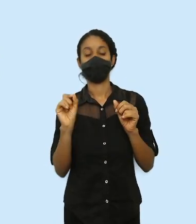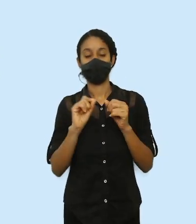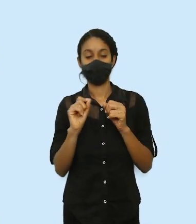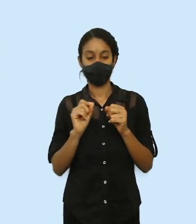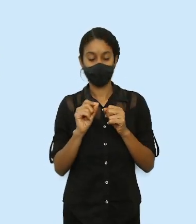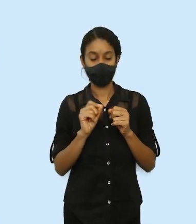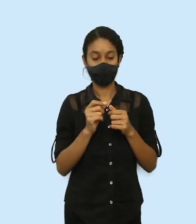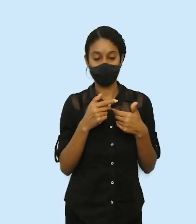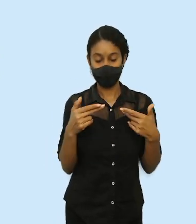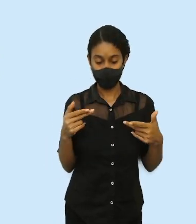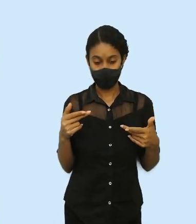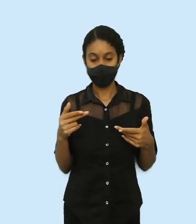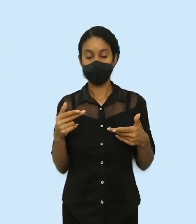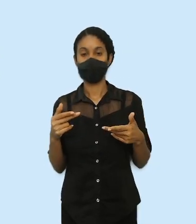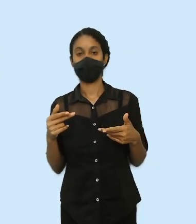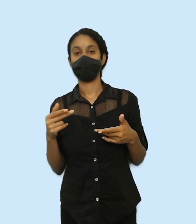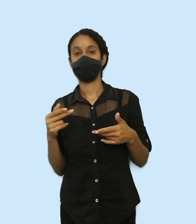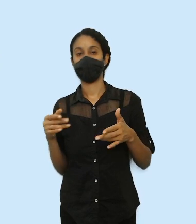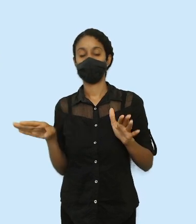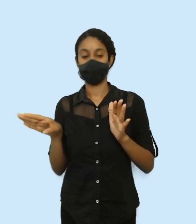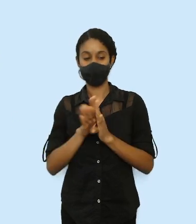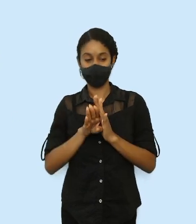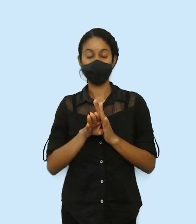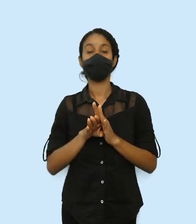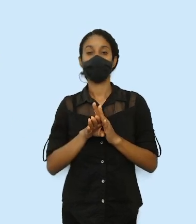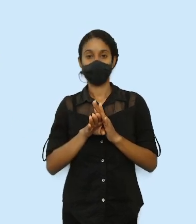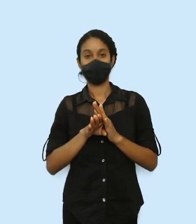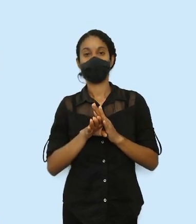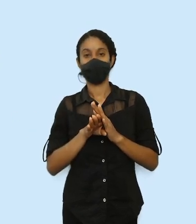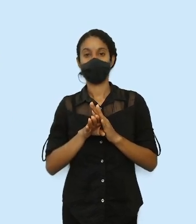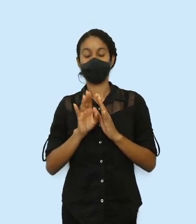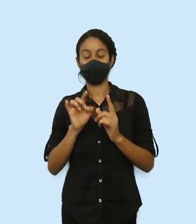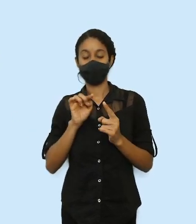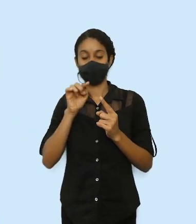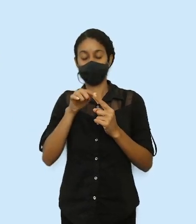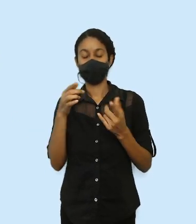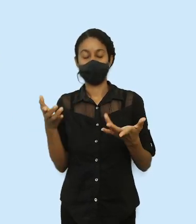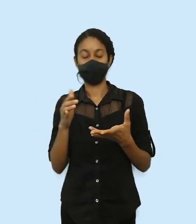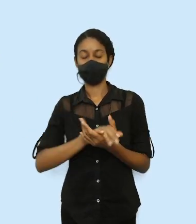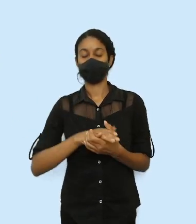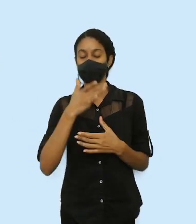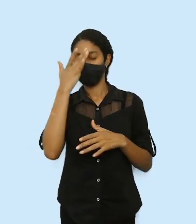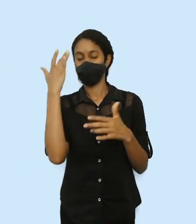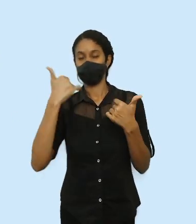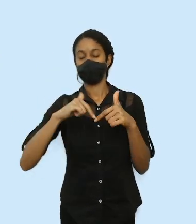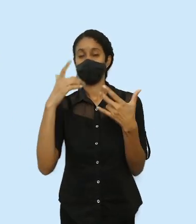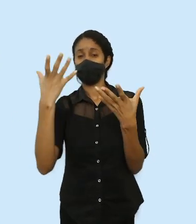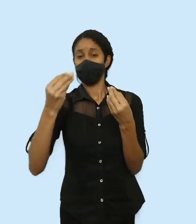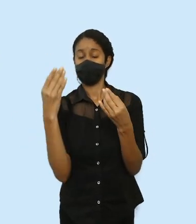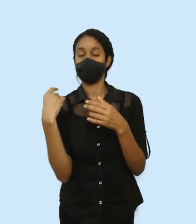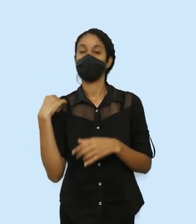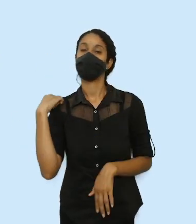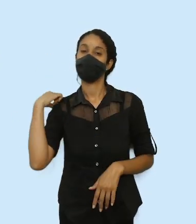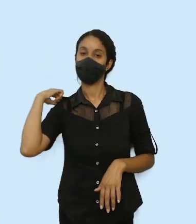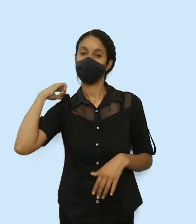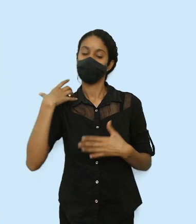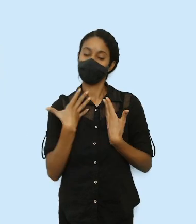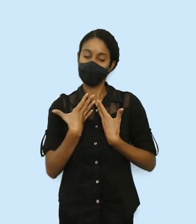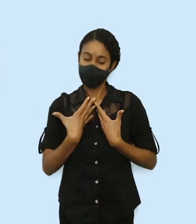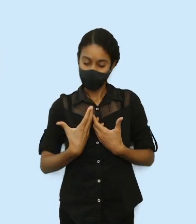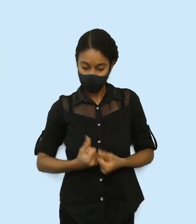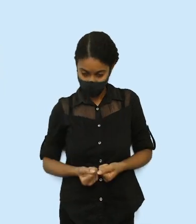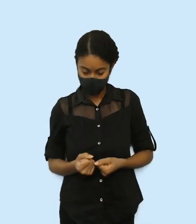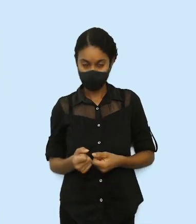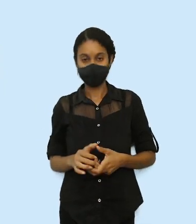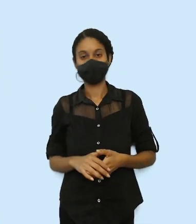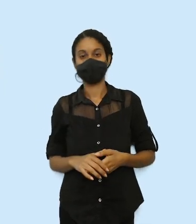cumprir prazos e atingir metas. Então, as pessoas têm trabalhado cada vez mais, têm ficado cada vez mais exaustas e